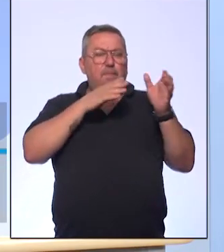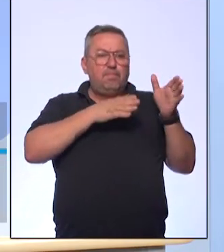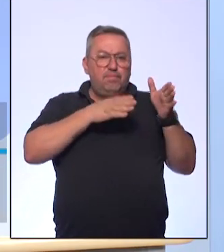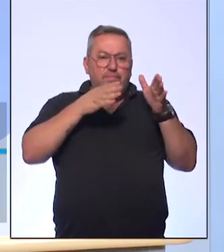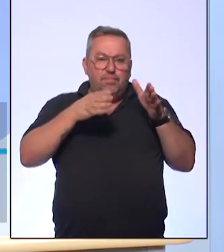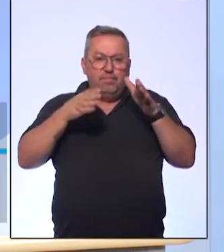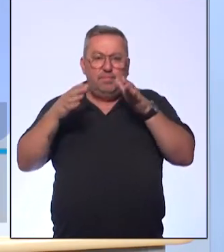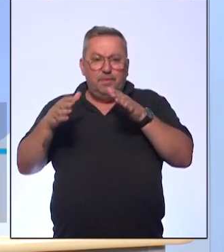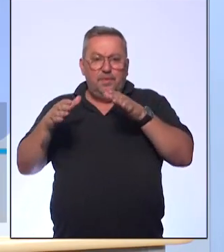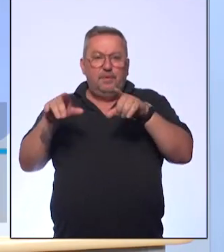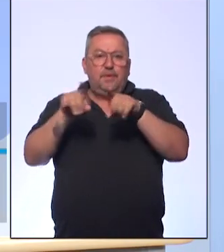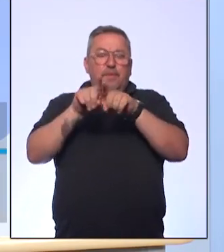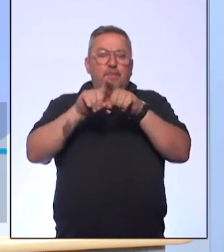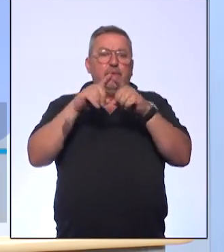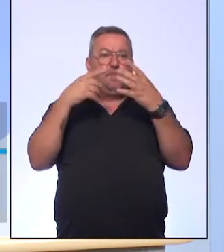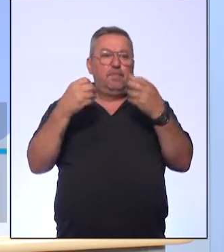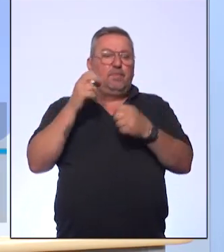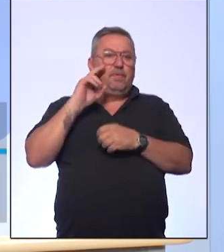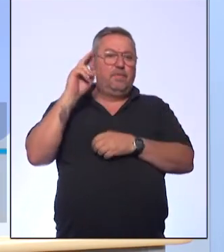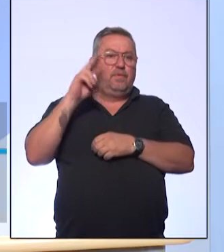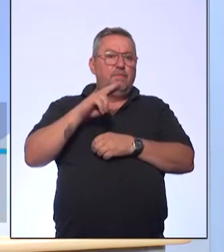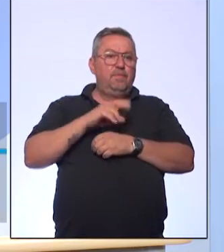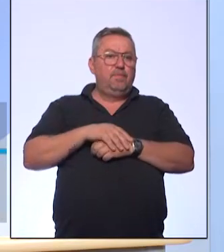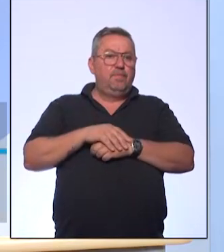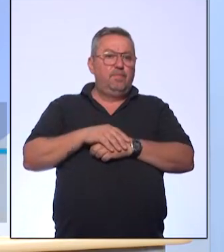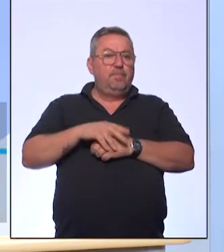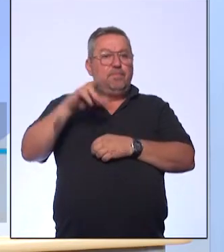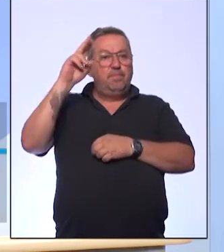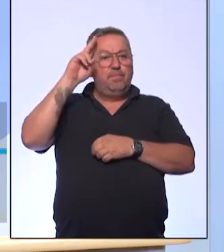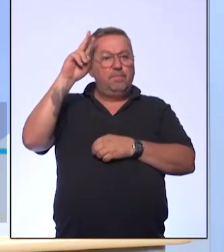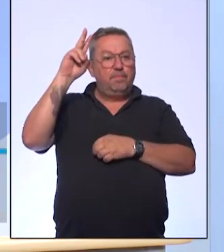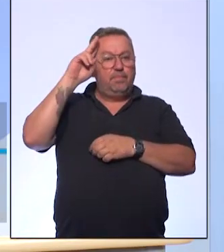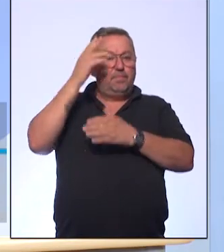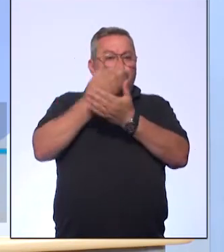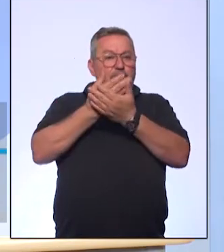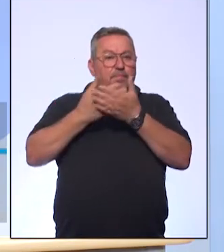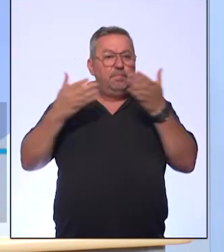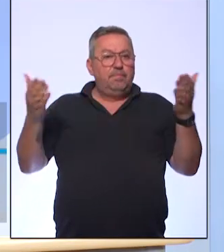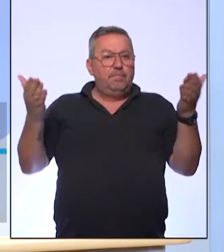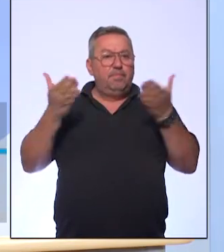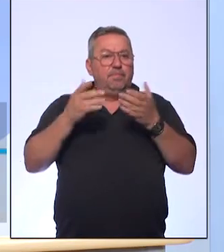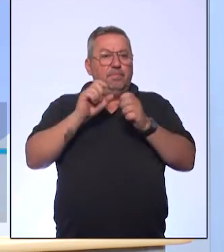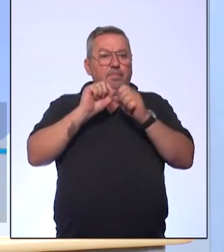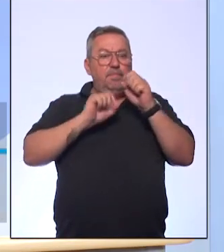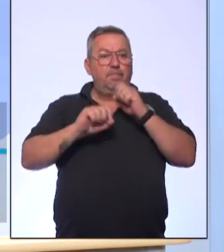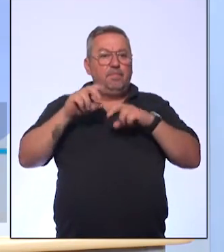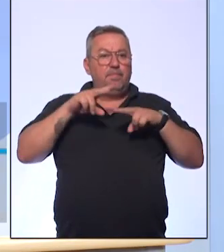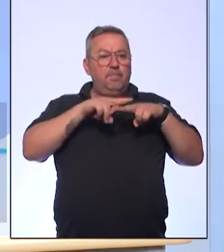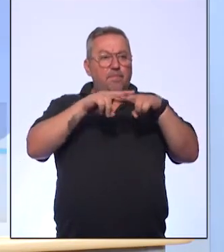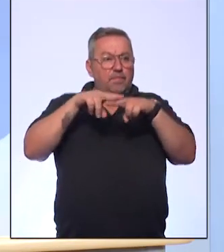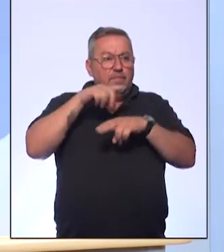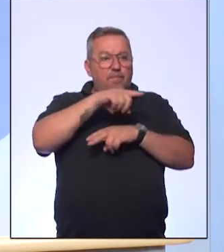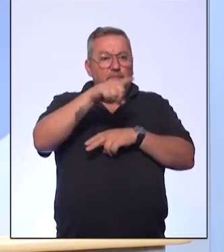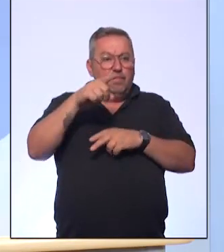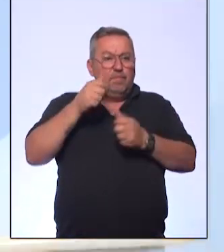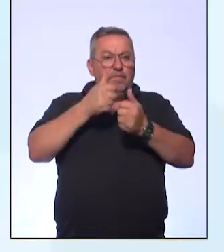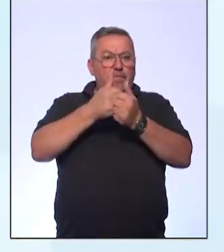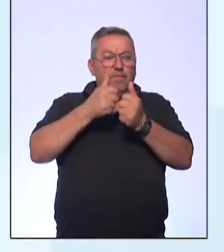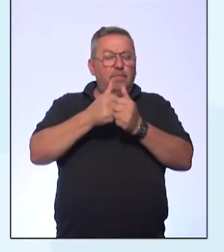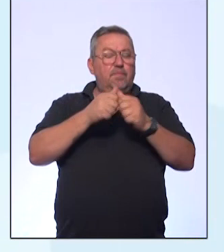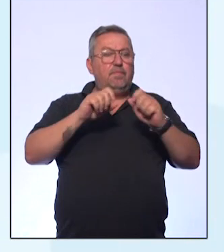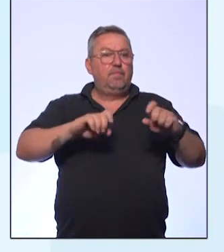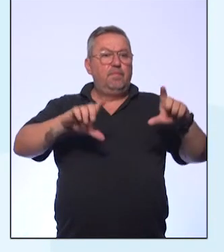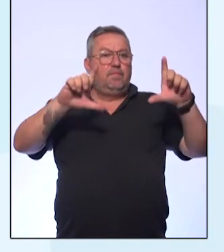por partes. Então, vamos lá. Então, lembrando que na aula de hoje nós vamos fazer uma rápida revisão, vocês vão acompanhar aí na